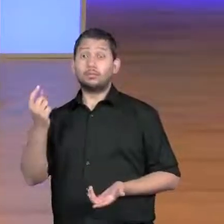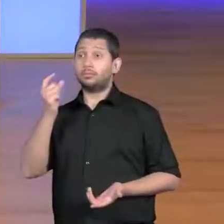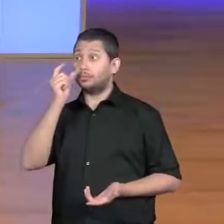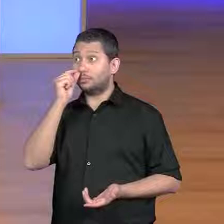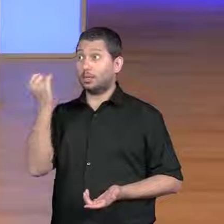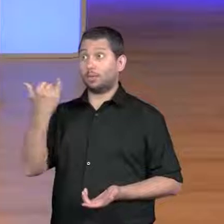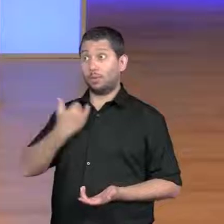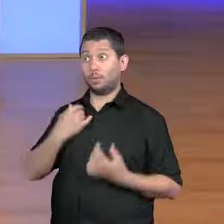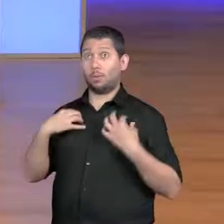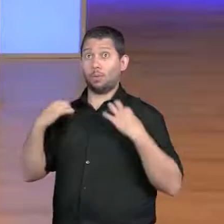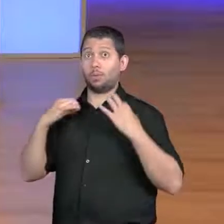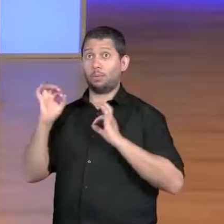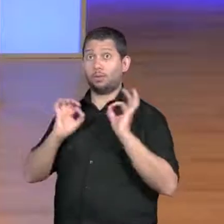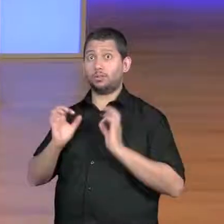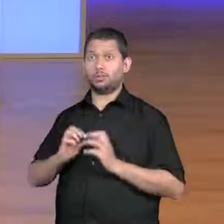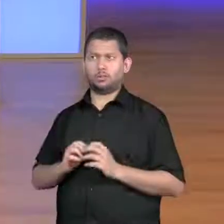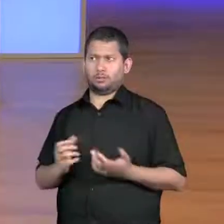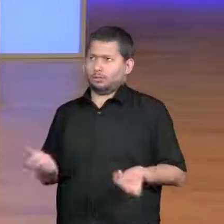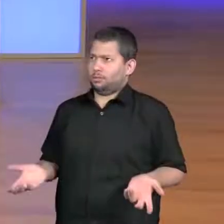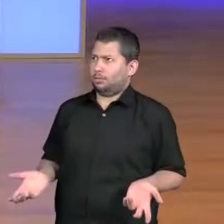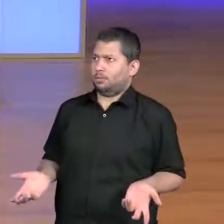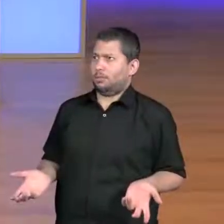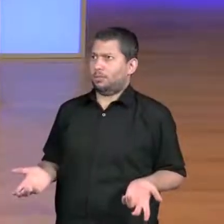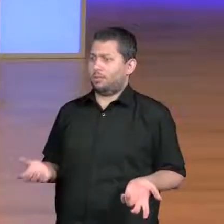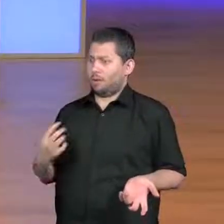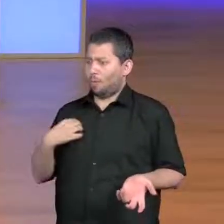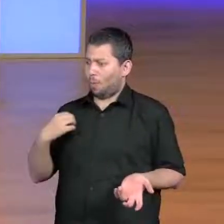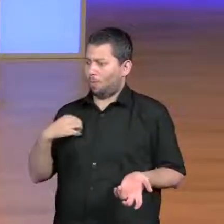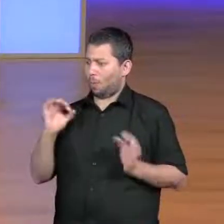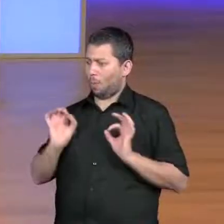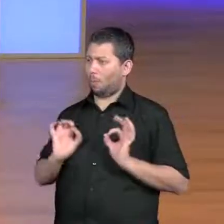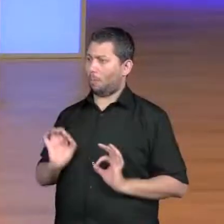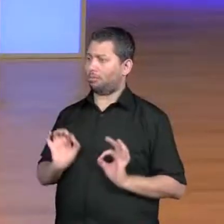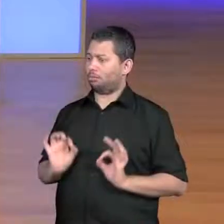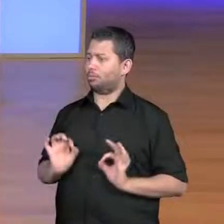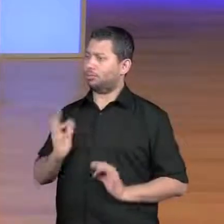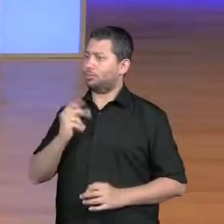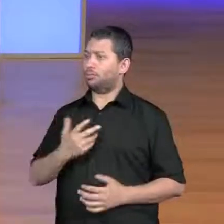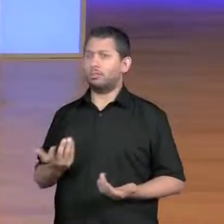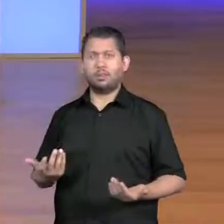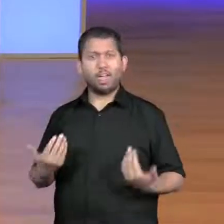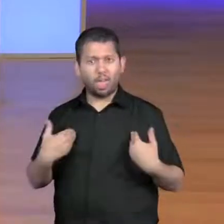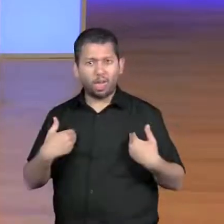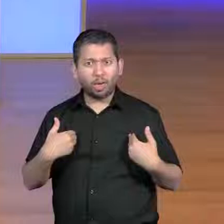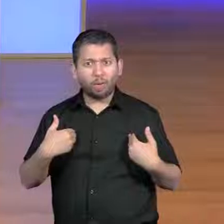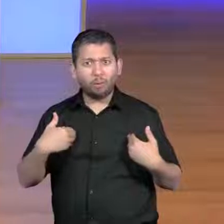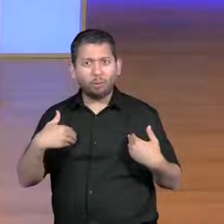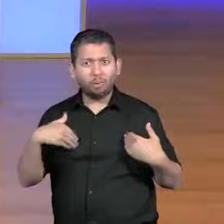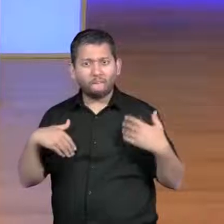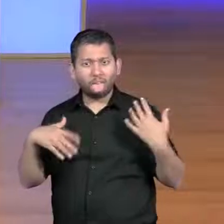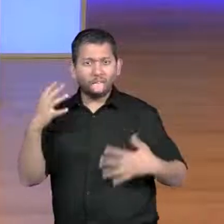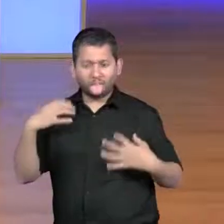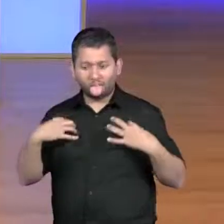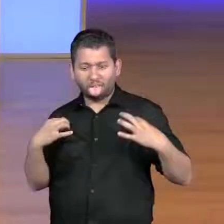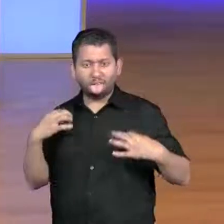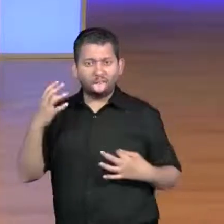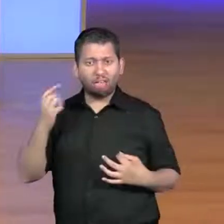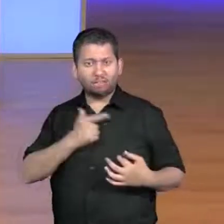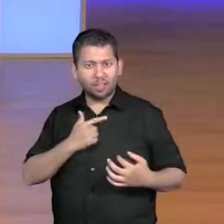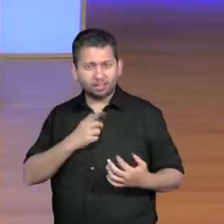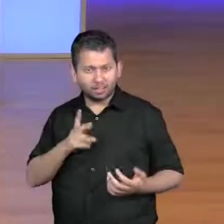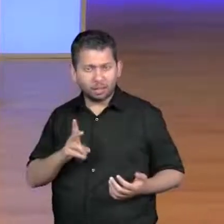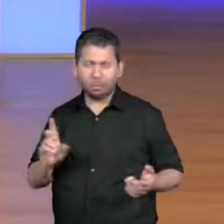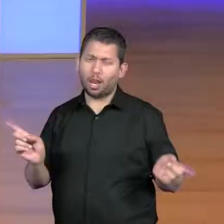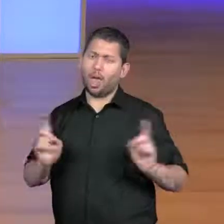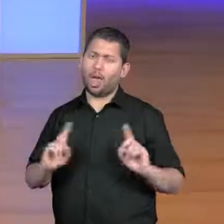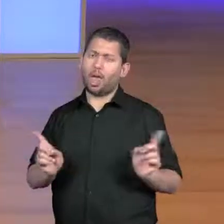arrumadinha. Olha, eu já fiquei meio assim, né? Porque vai arrumadinha, então eu vivo desarrumada, gente. Não é isso, não. O professor